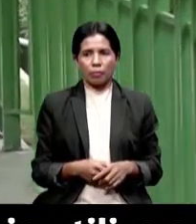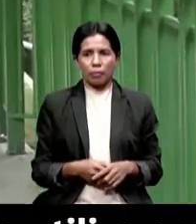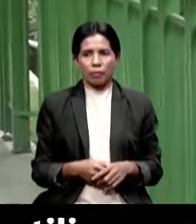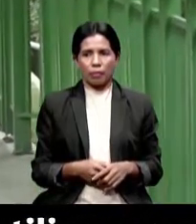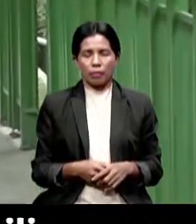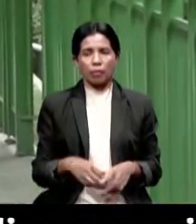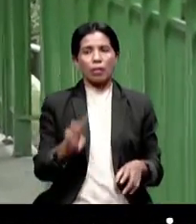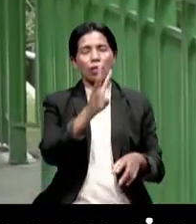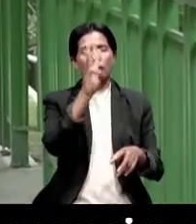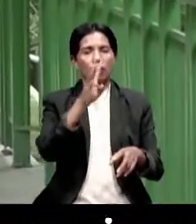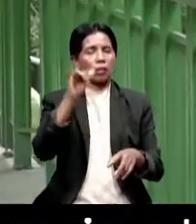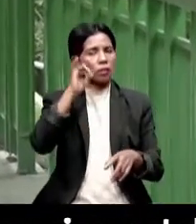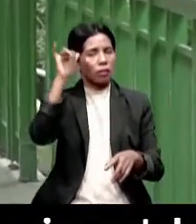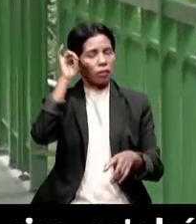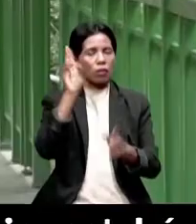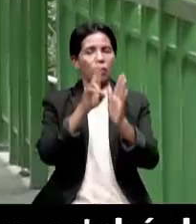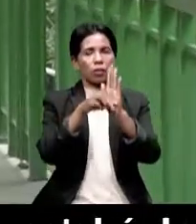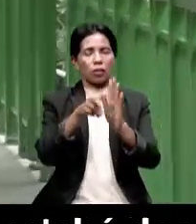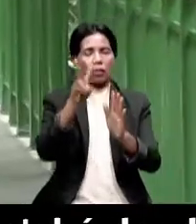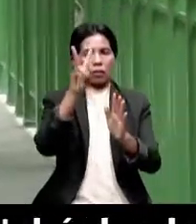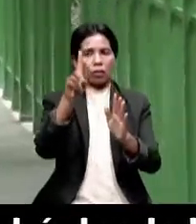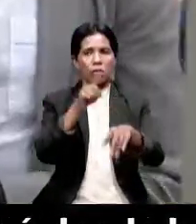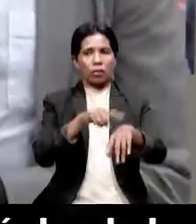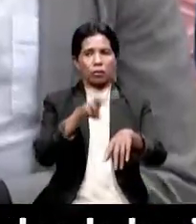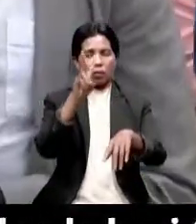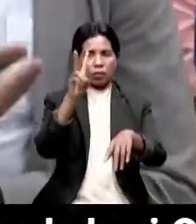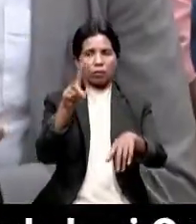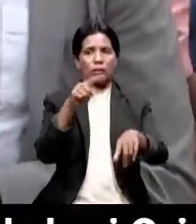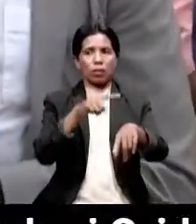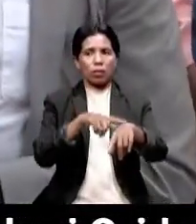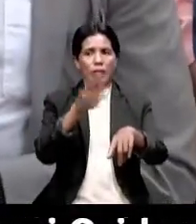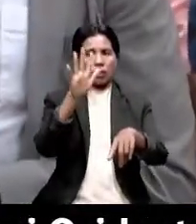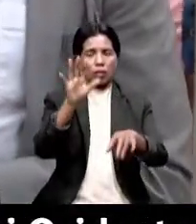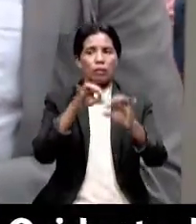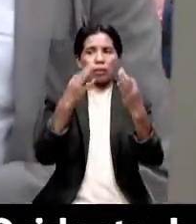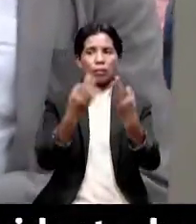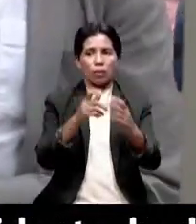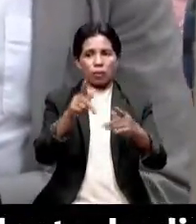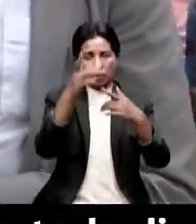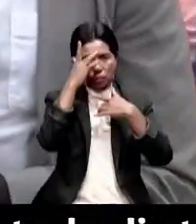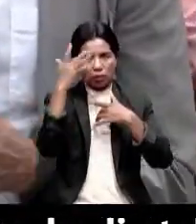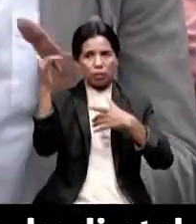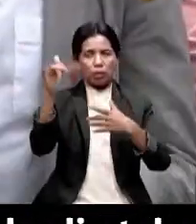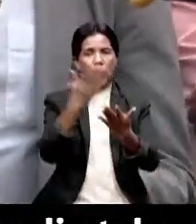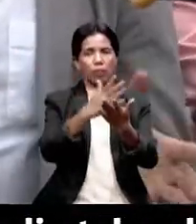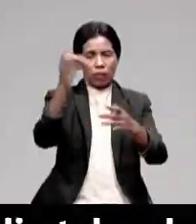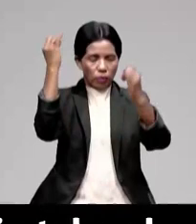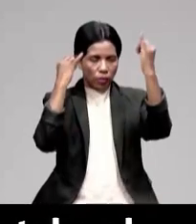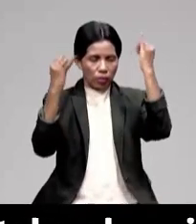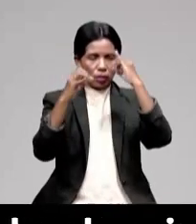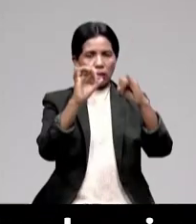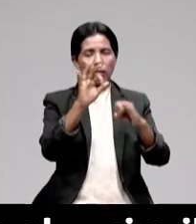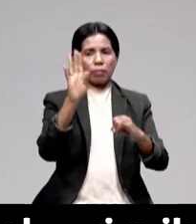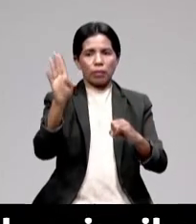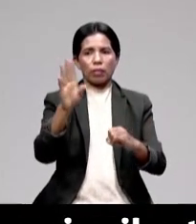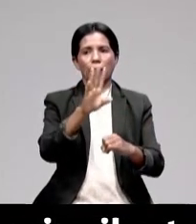E a quarta hora segue durante horas rua, Rússia, Tucurua, Loro Craig, Totuco, Lima, Recin, família paciente, Sira espalha informação e a mídia social,